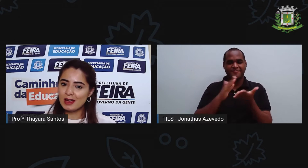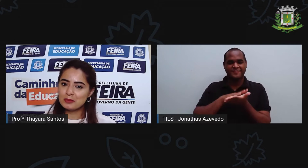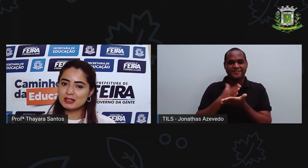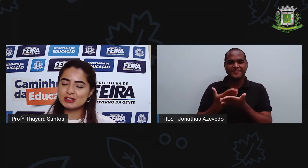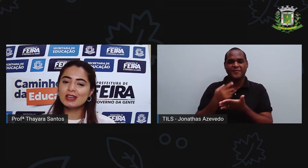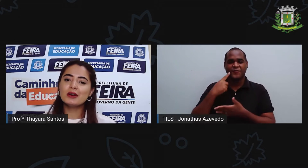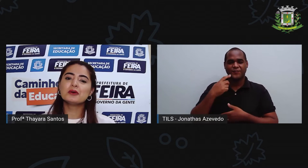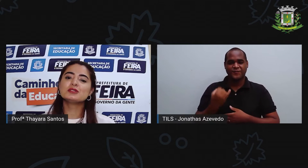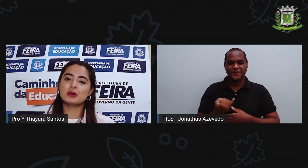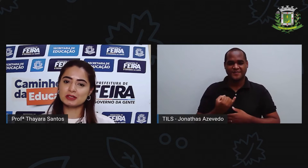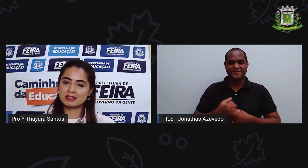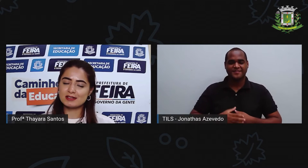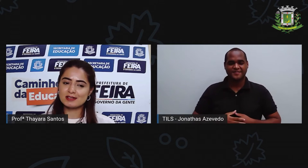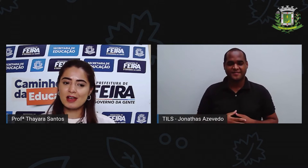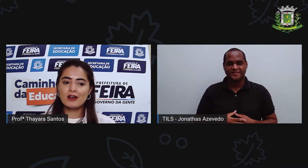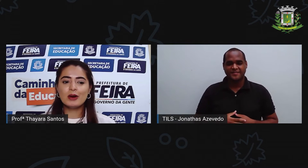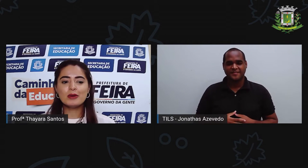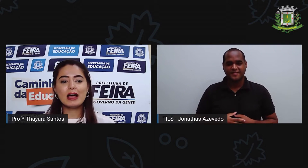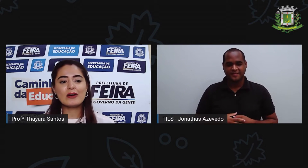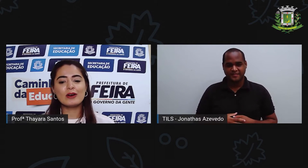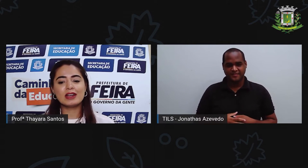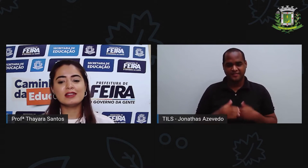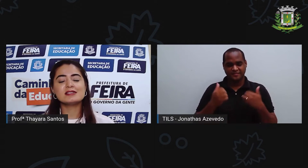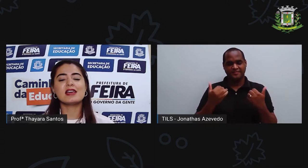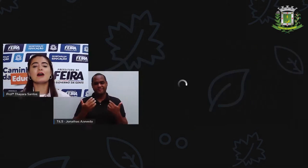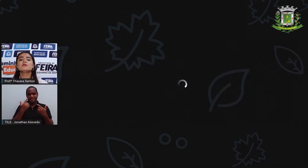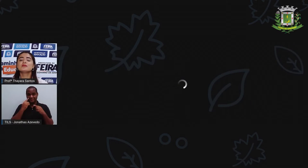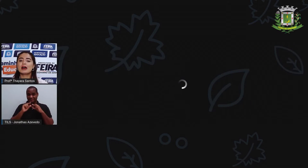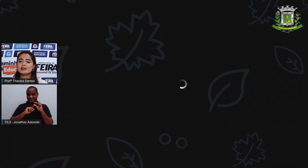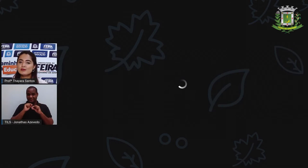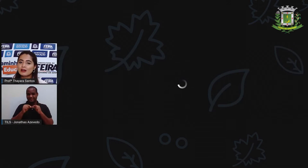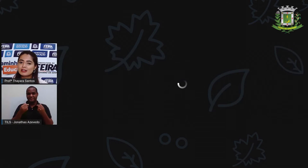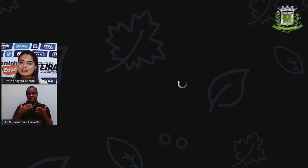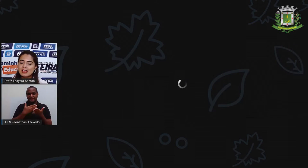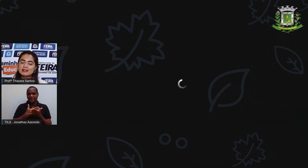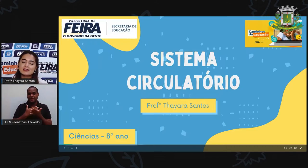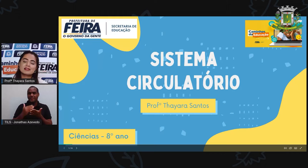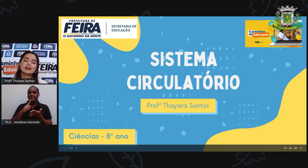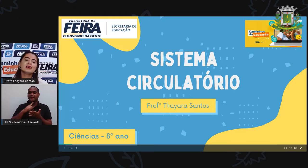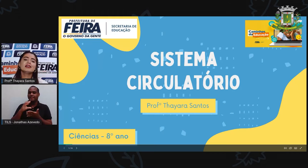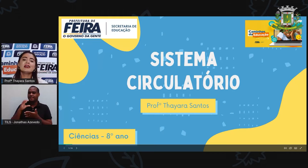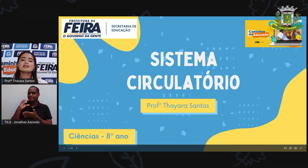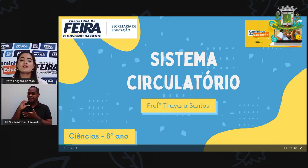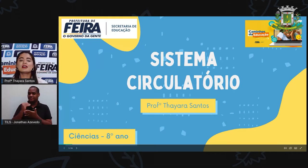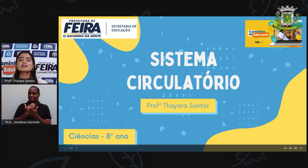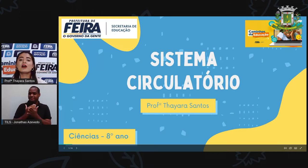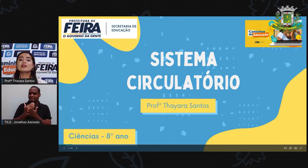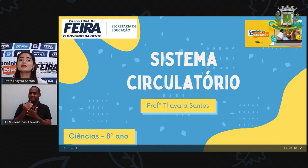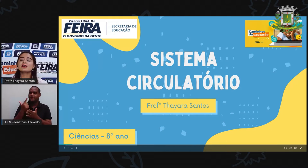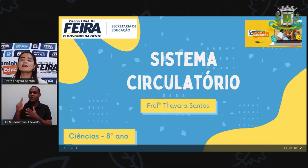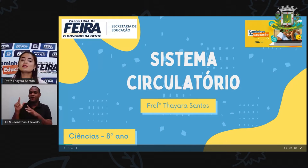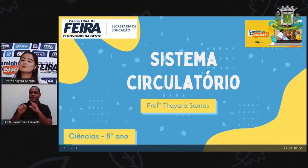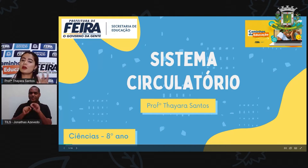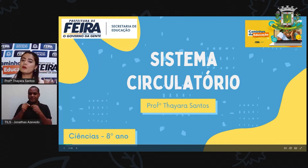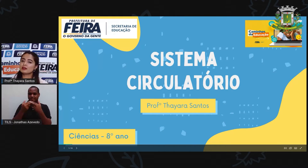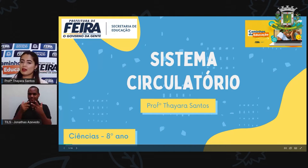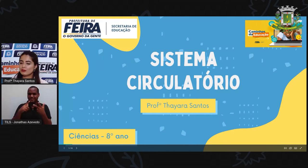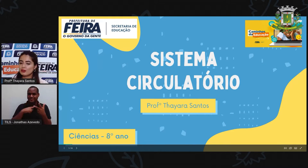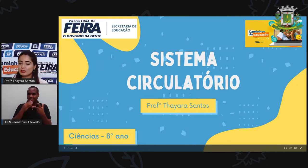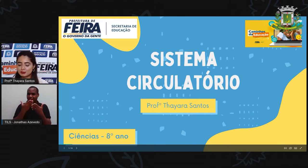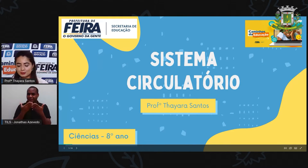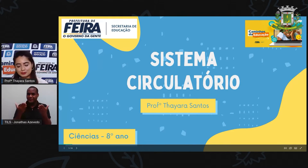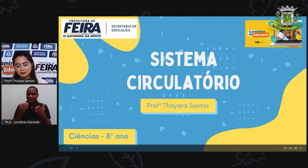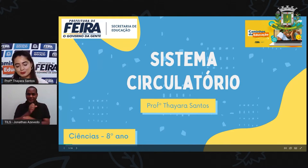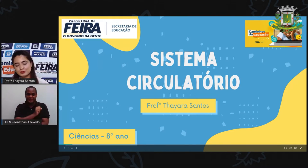do nosso intérprete, o Jonathan. Vamos lá agora iniciar mais uma aula de ciências e dessa vez é uma aula de ciências para o